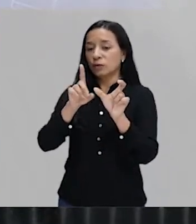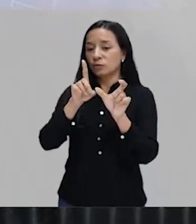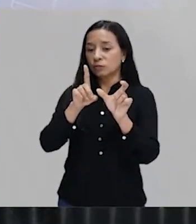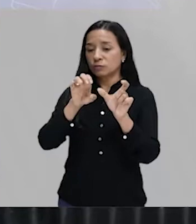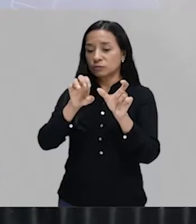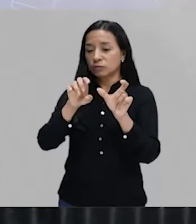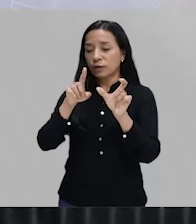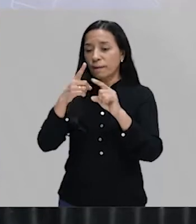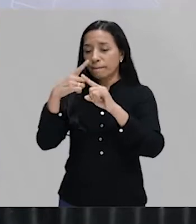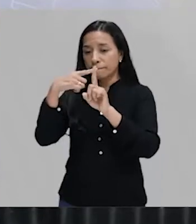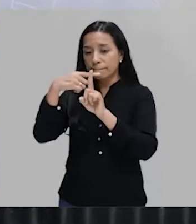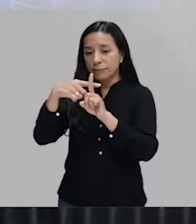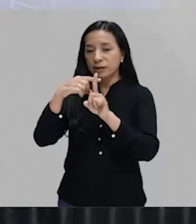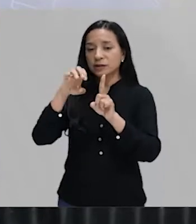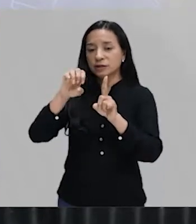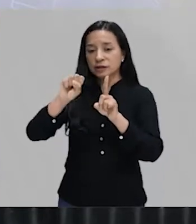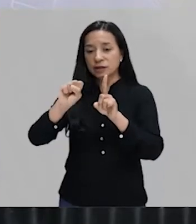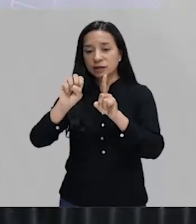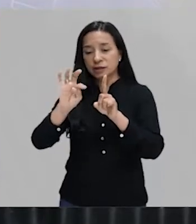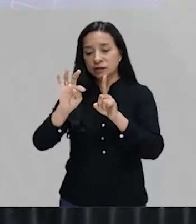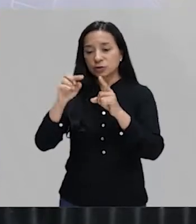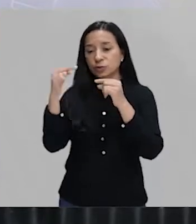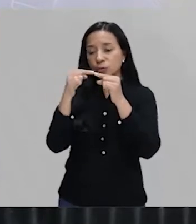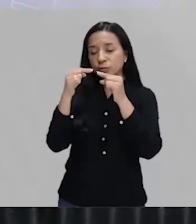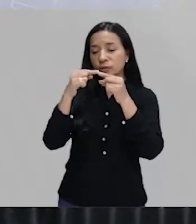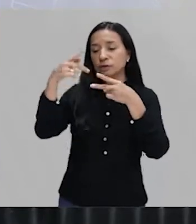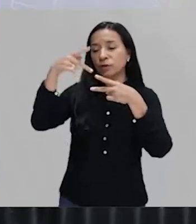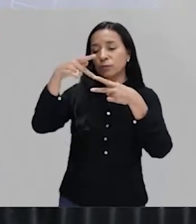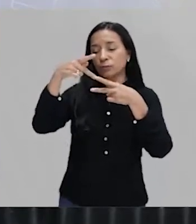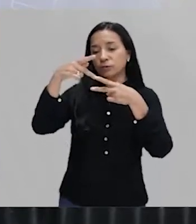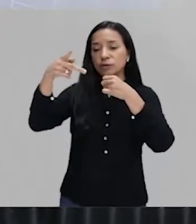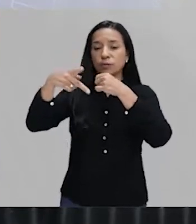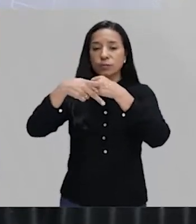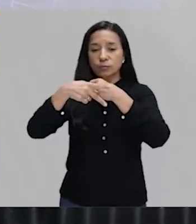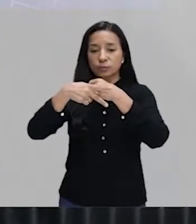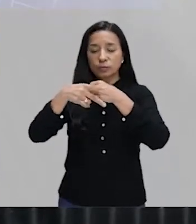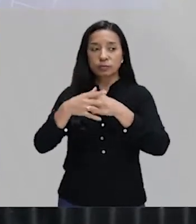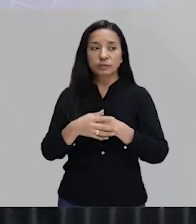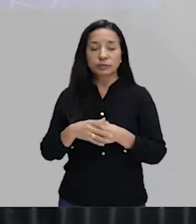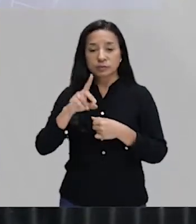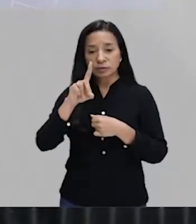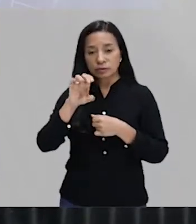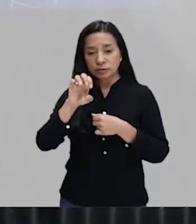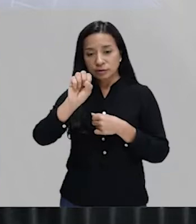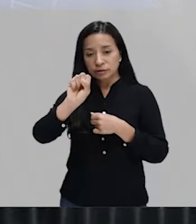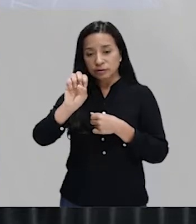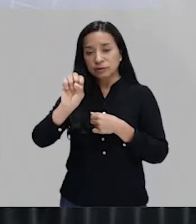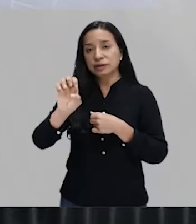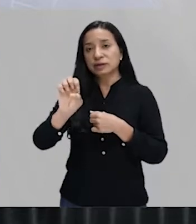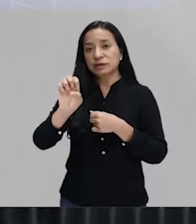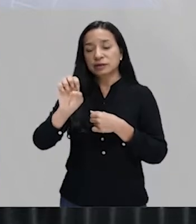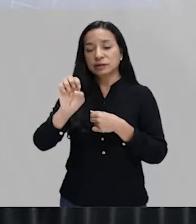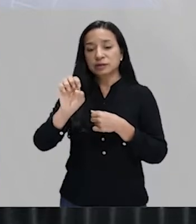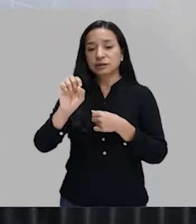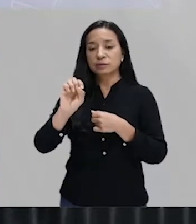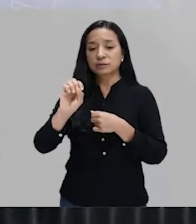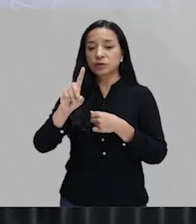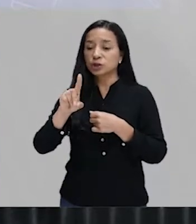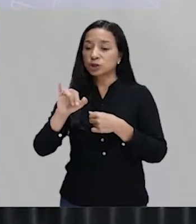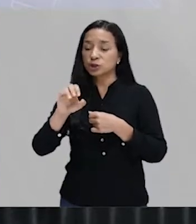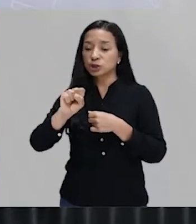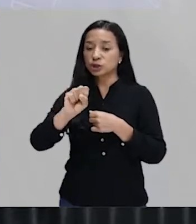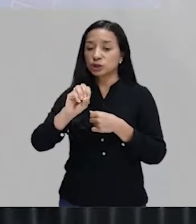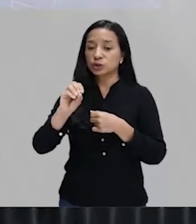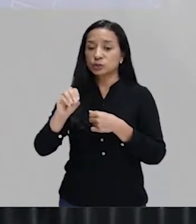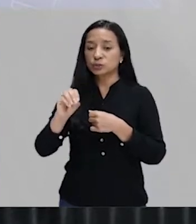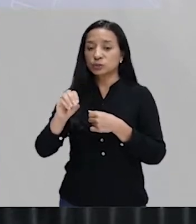aí uma combinação entre preposição e pronome. Desse ou dessa. Disso seria